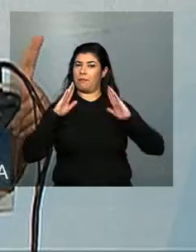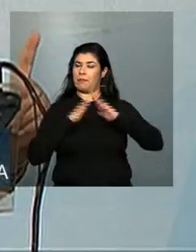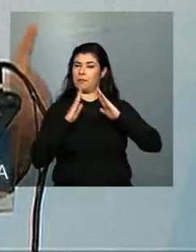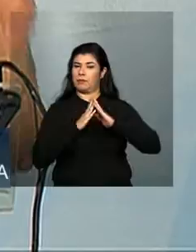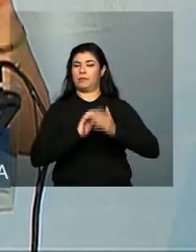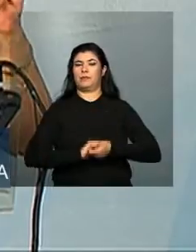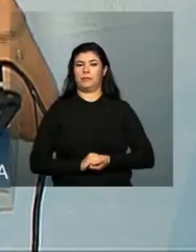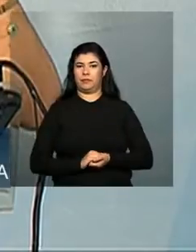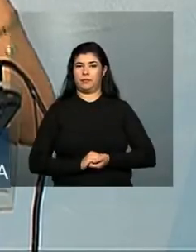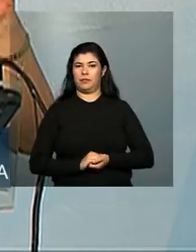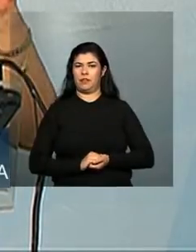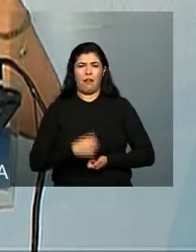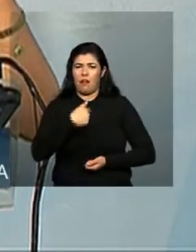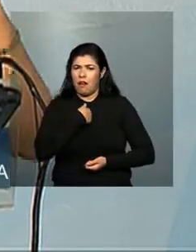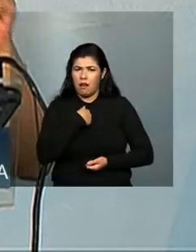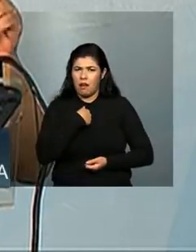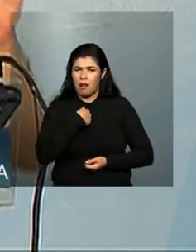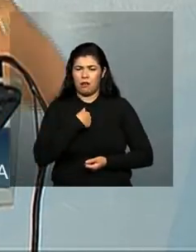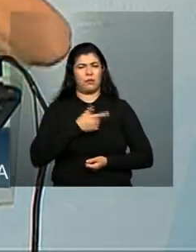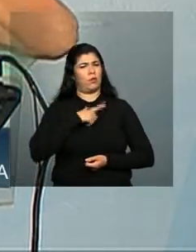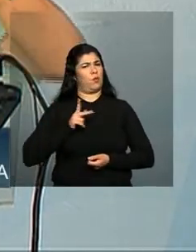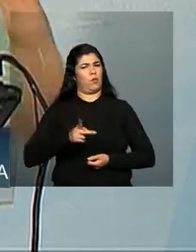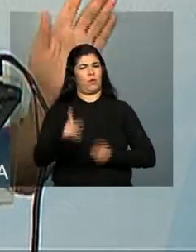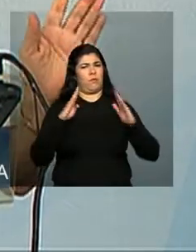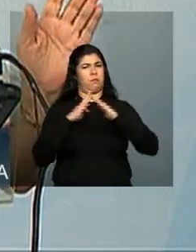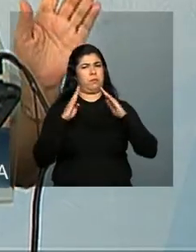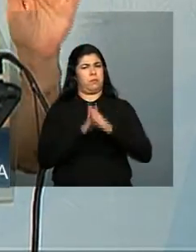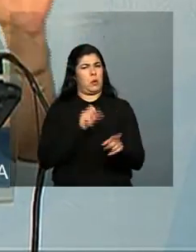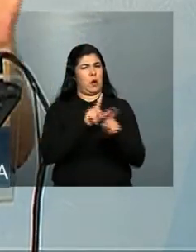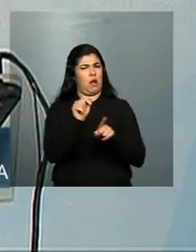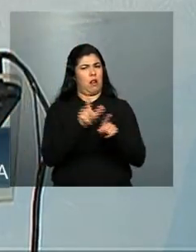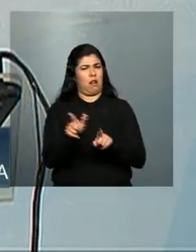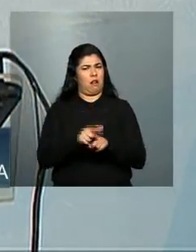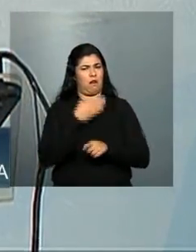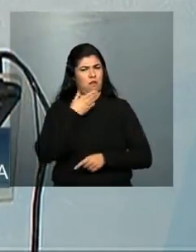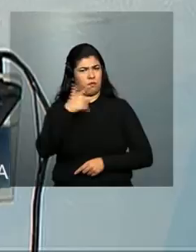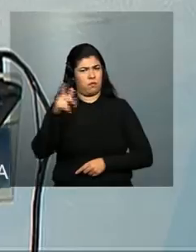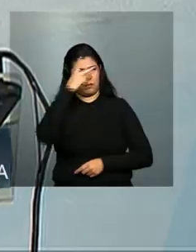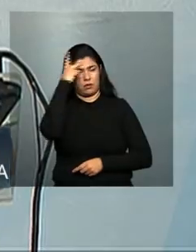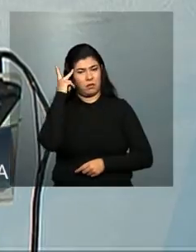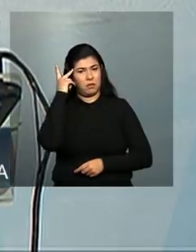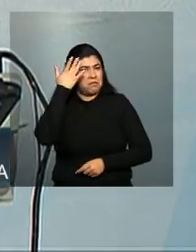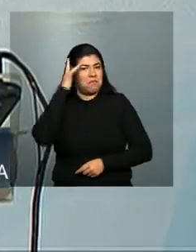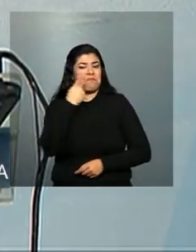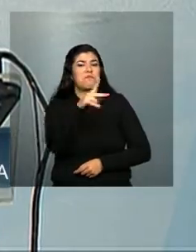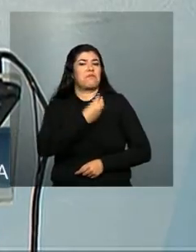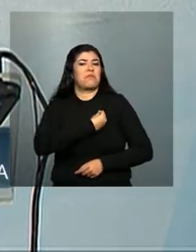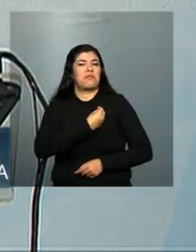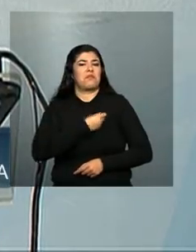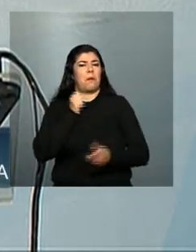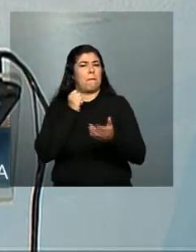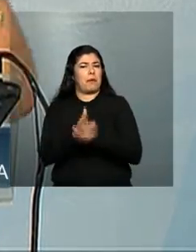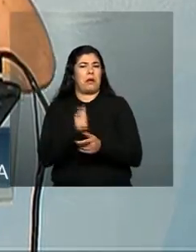casa. Eu não moro de favor com ninguém. Eu não sei se ela pagava aluguel ou se ela